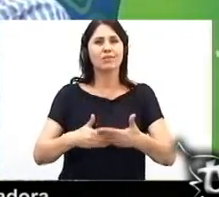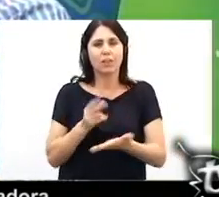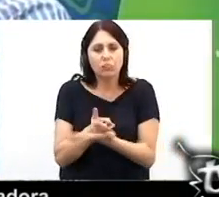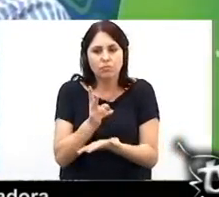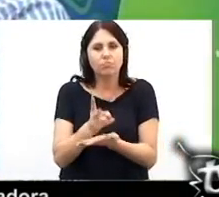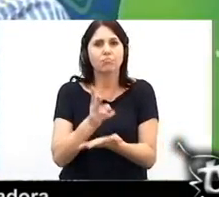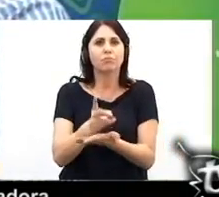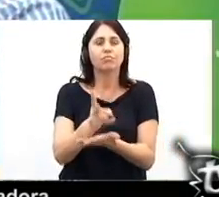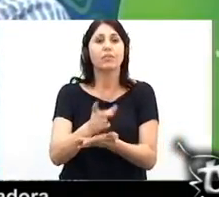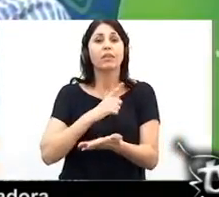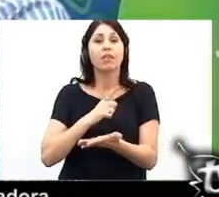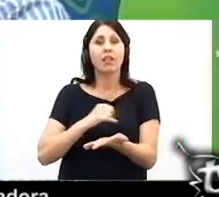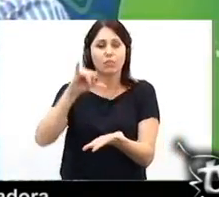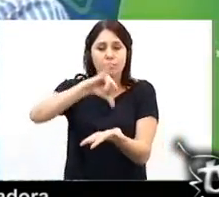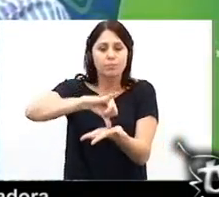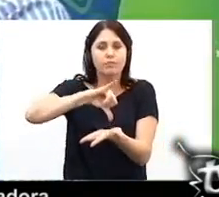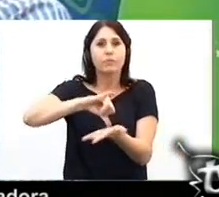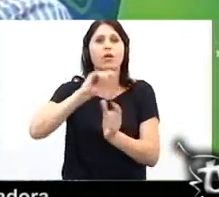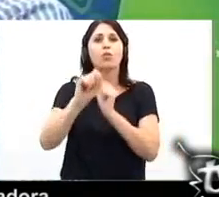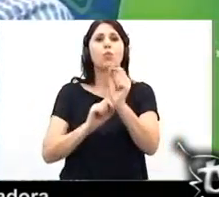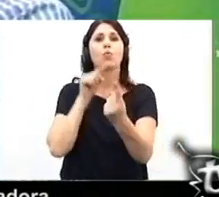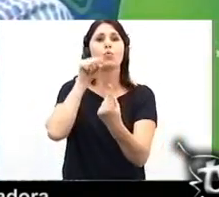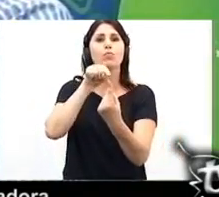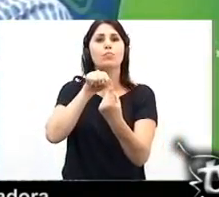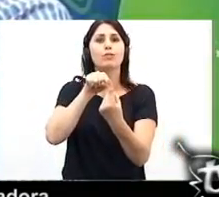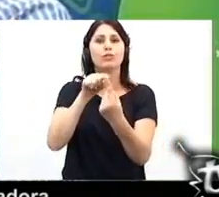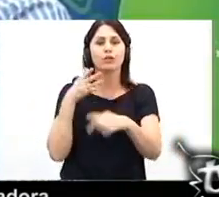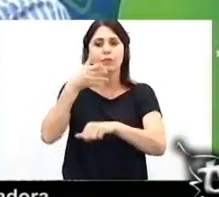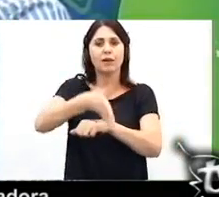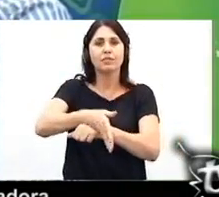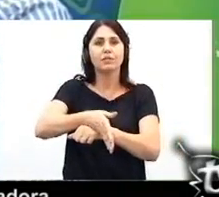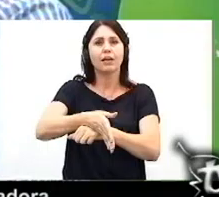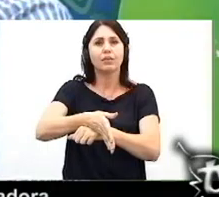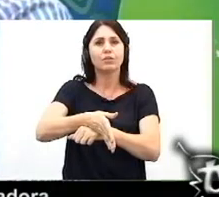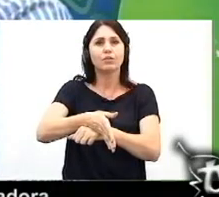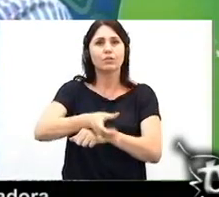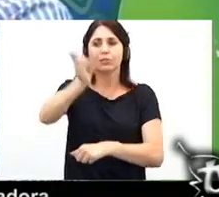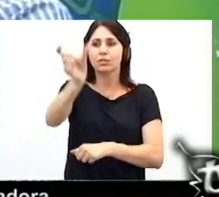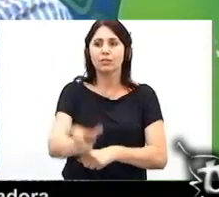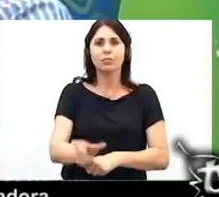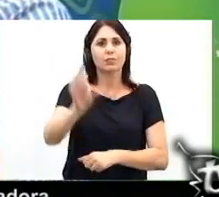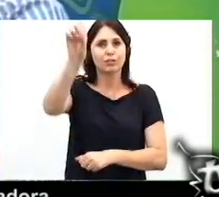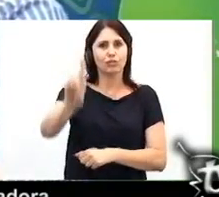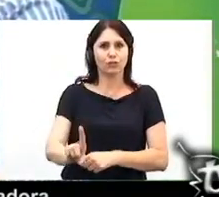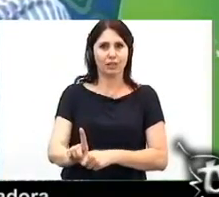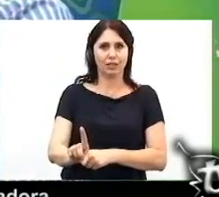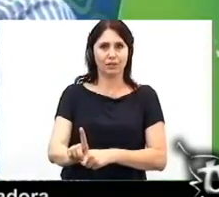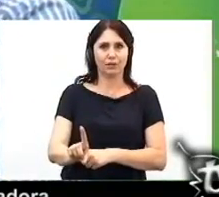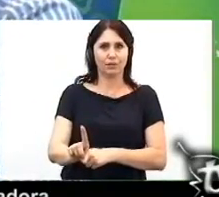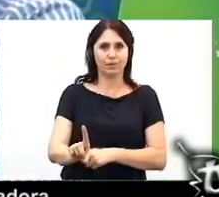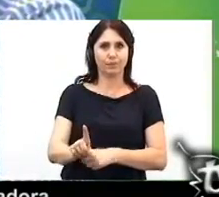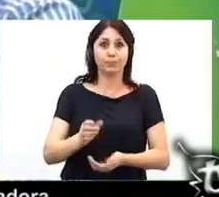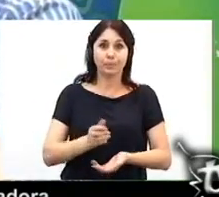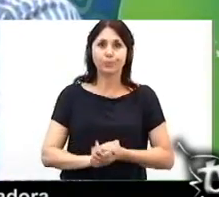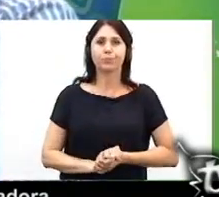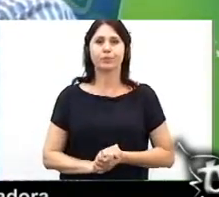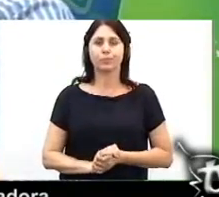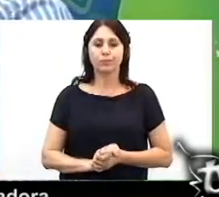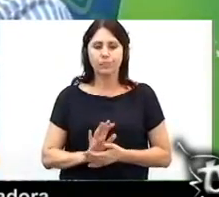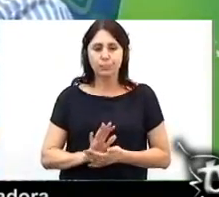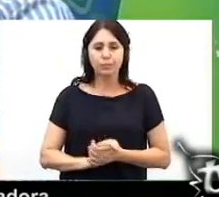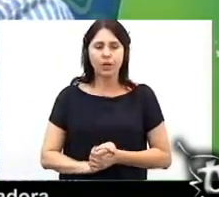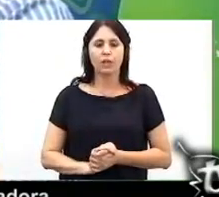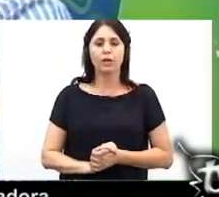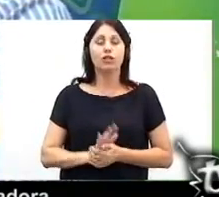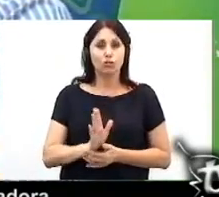nos fazer a construir uma espécie de sistema integrado formativo numa perspectiva de formação cidadã